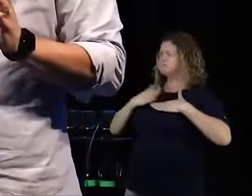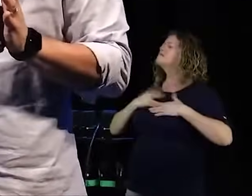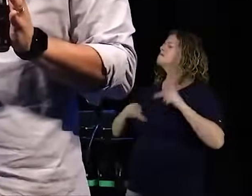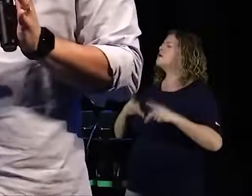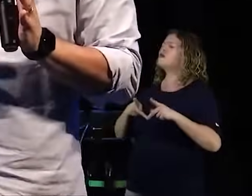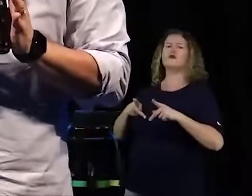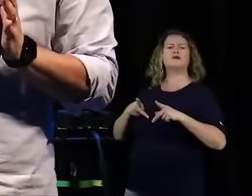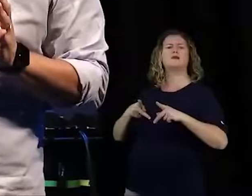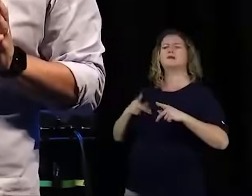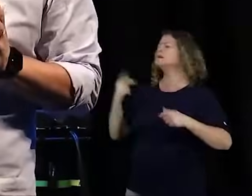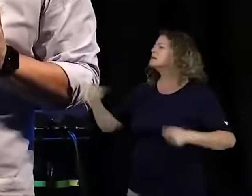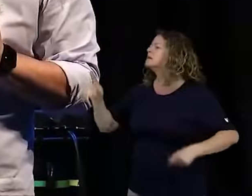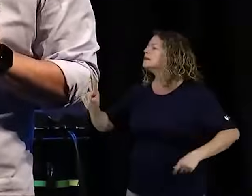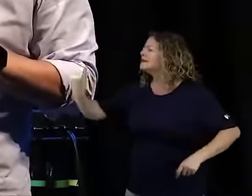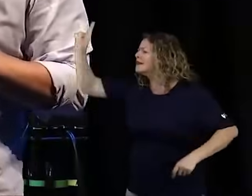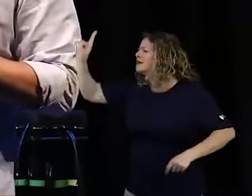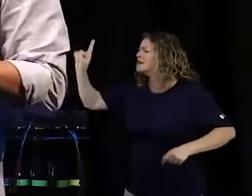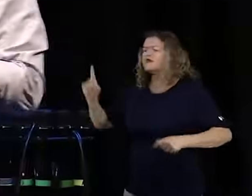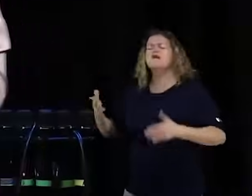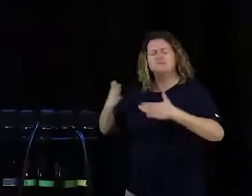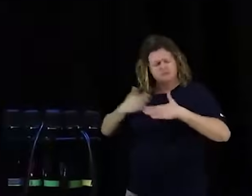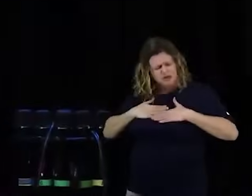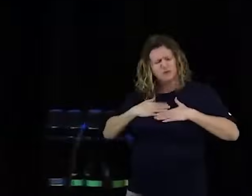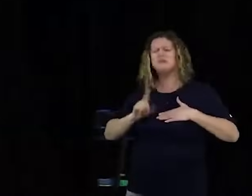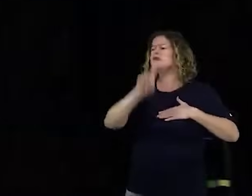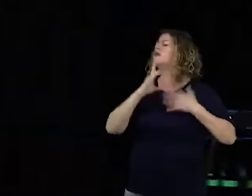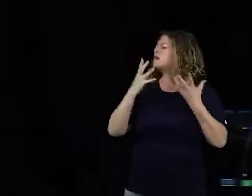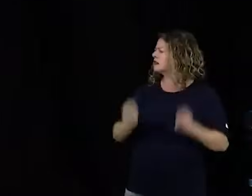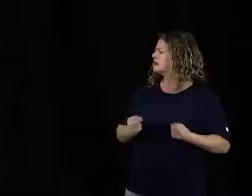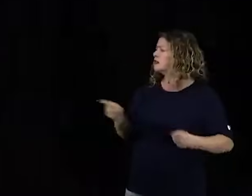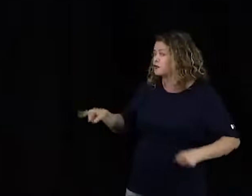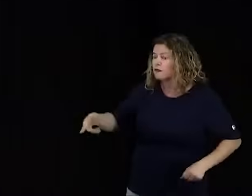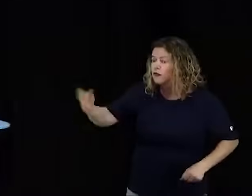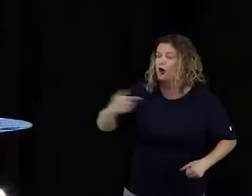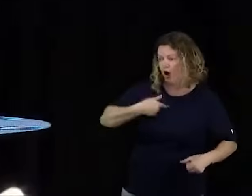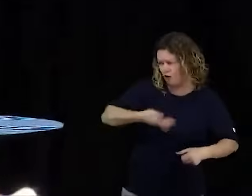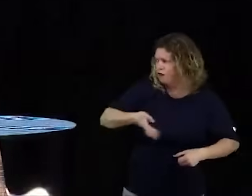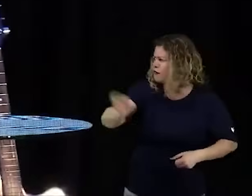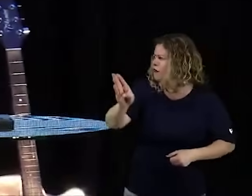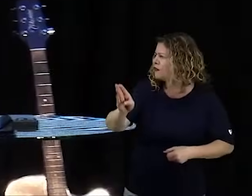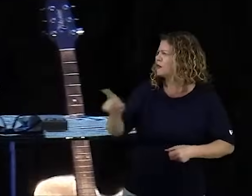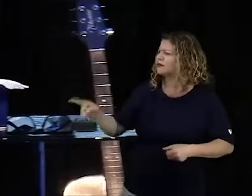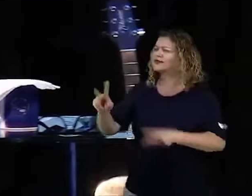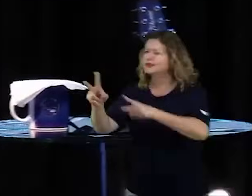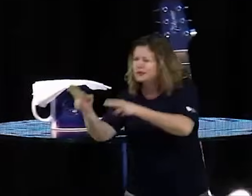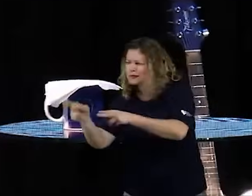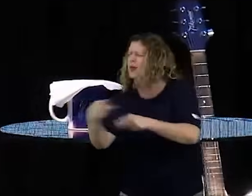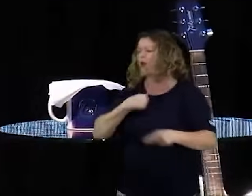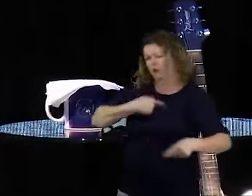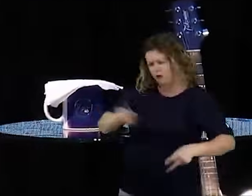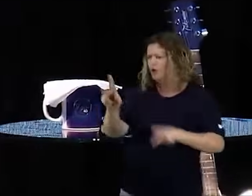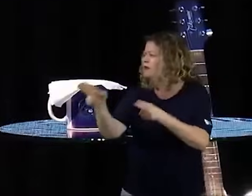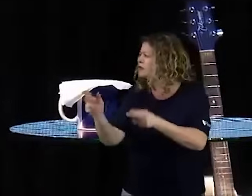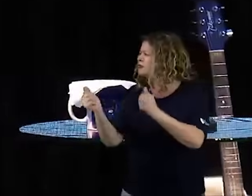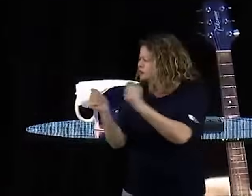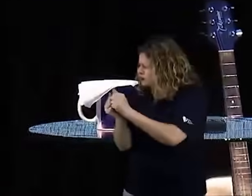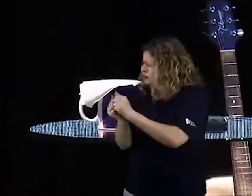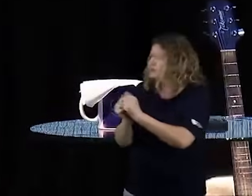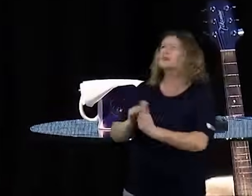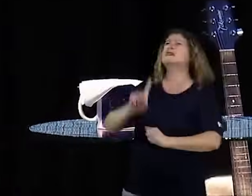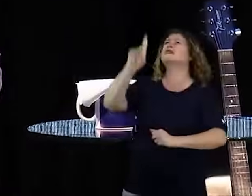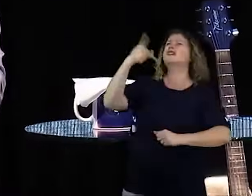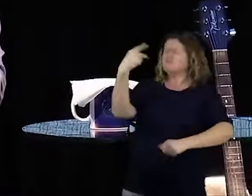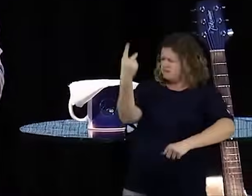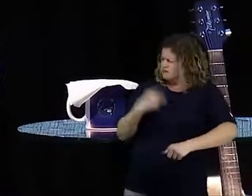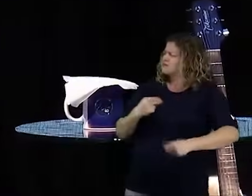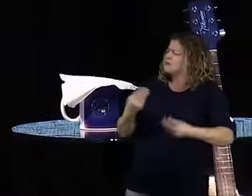aonde tu fores eu irei e aonde tu pousares eu pousarei que o senhor me trate com todo Rigor e me traga